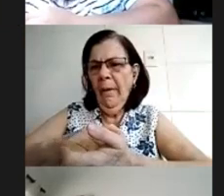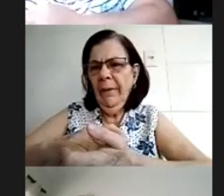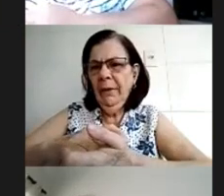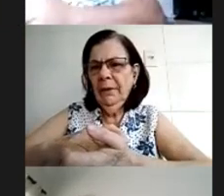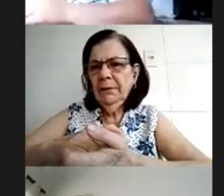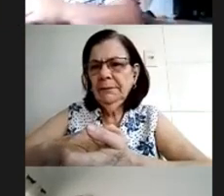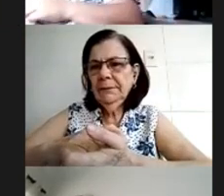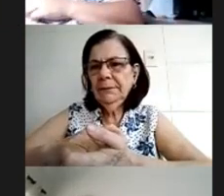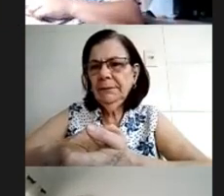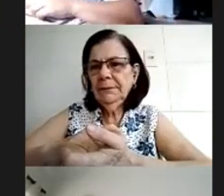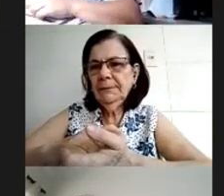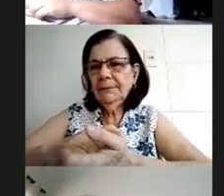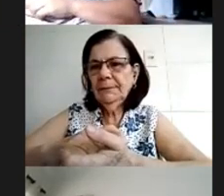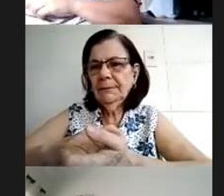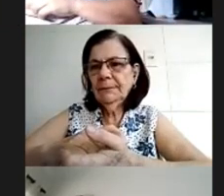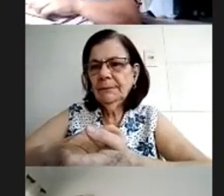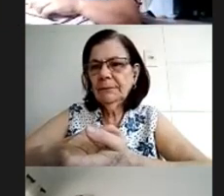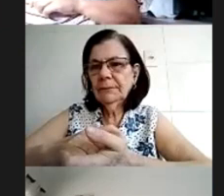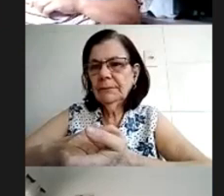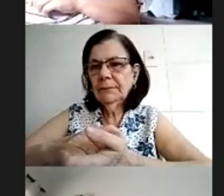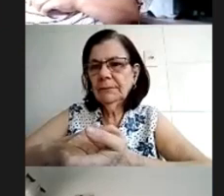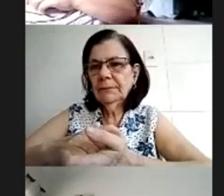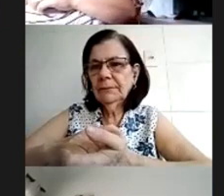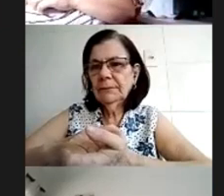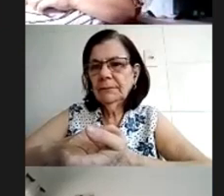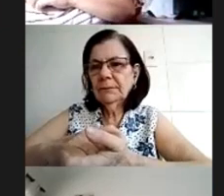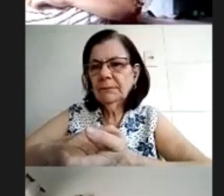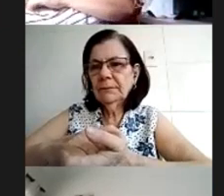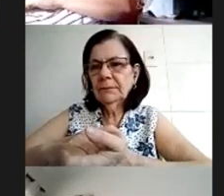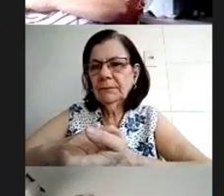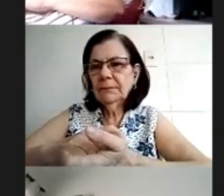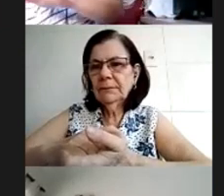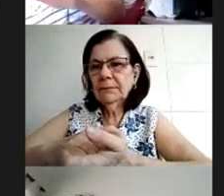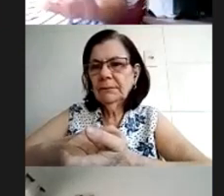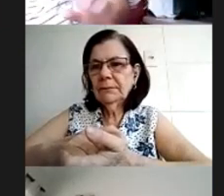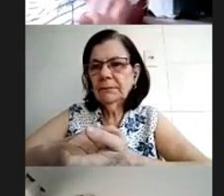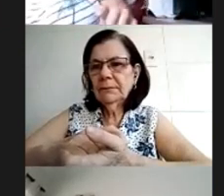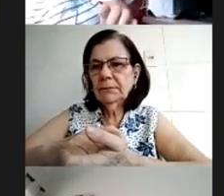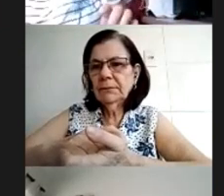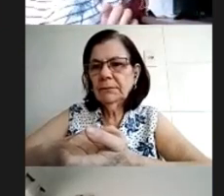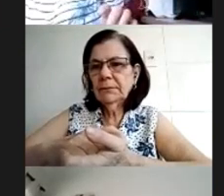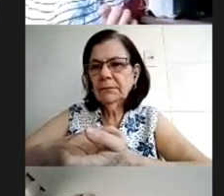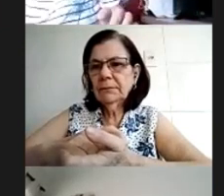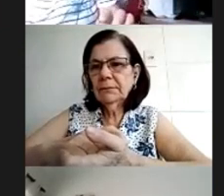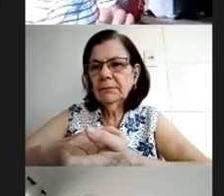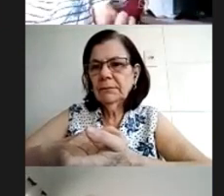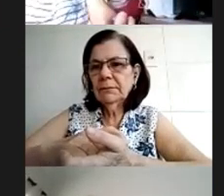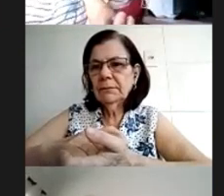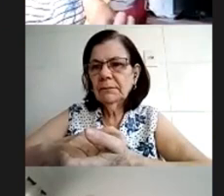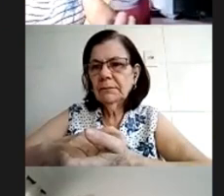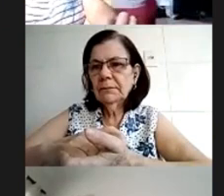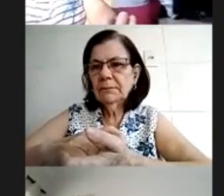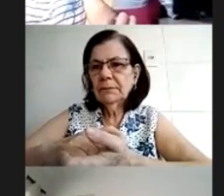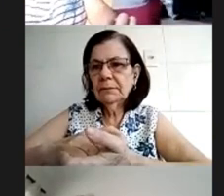Não é uma foto cheia de pessoas juntas, não, né? Não, não, só tô sozinha no meu espaço terapêutico. Será que está nesse